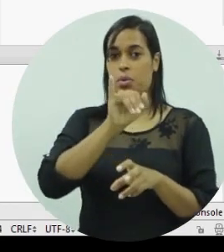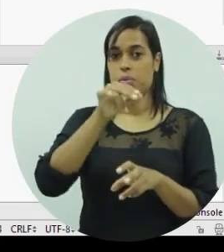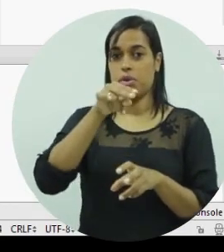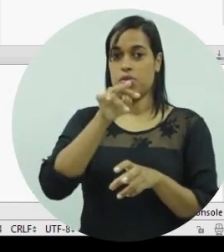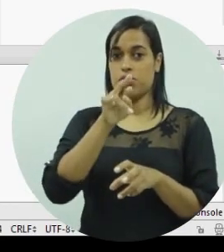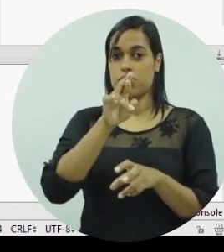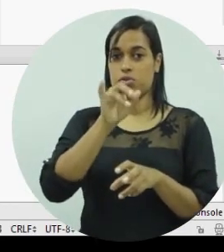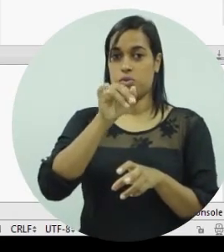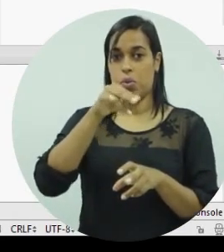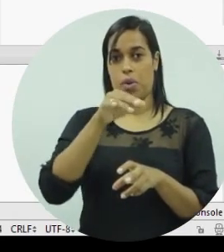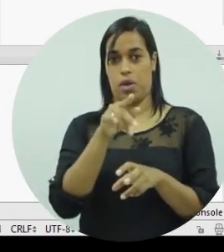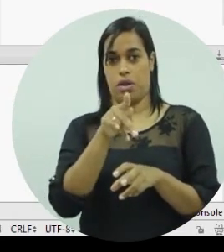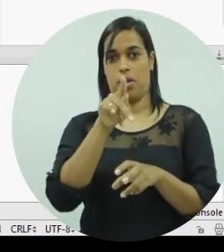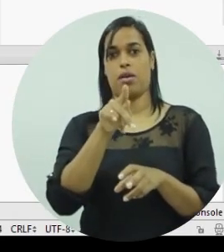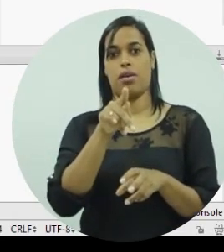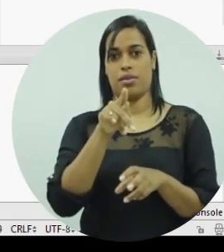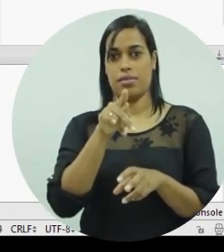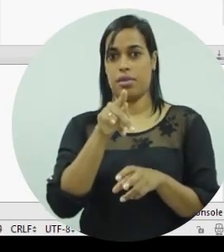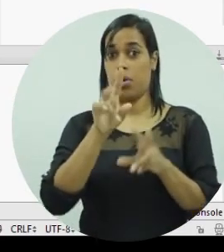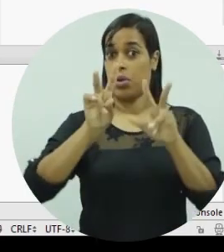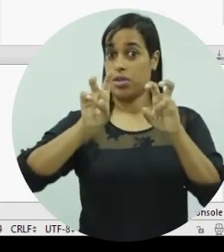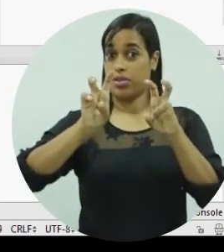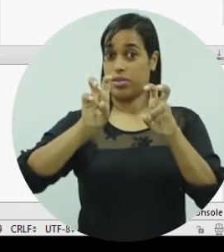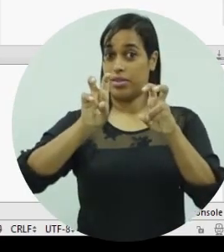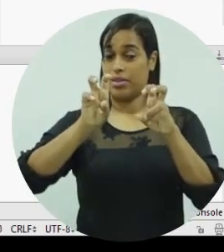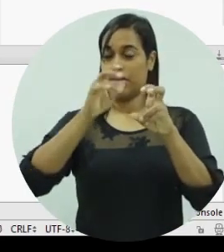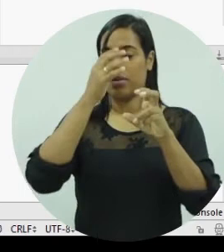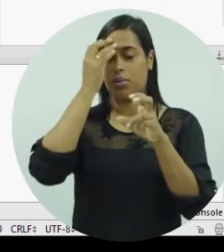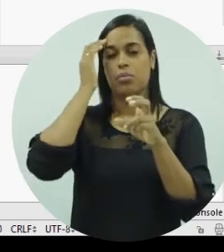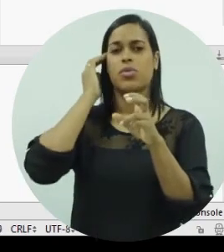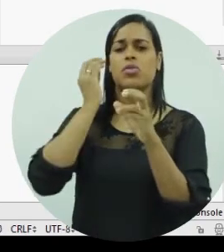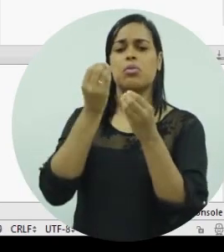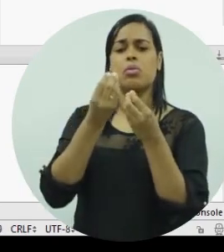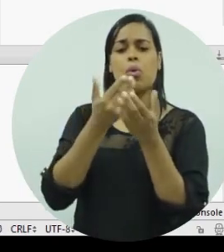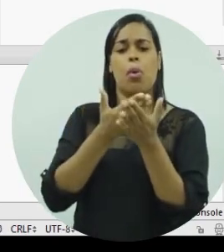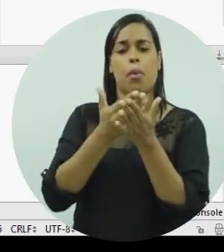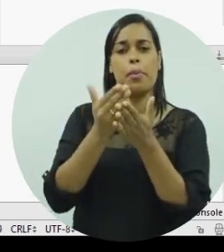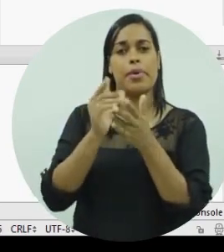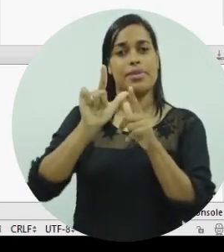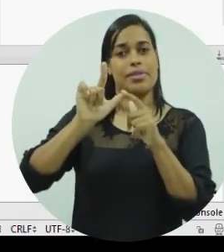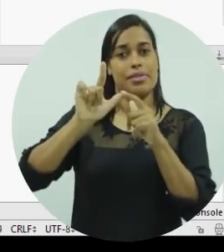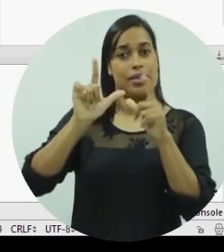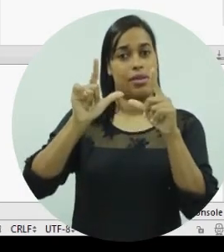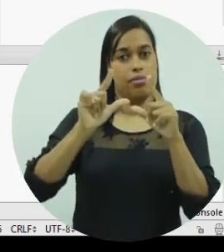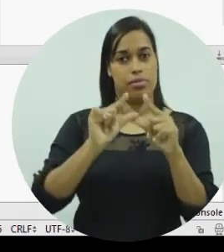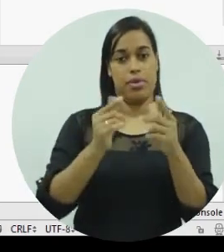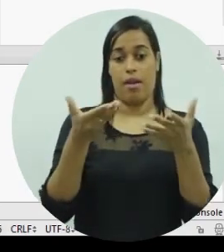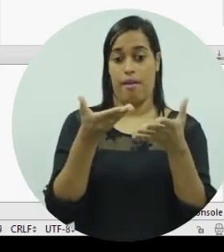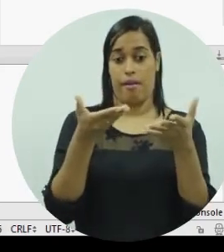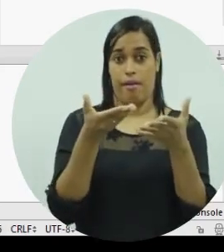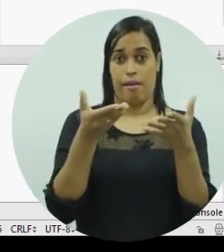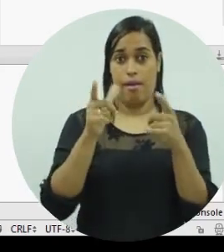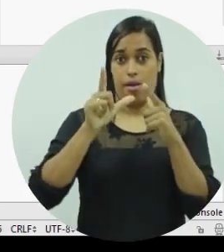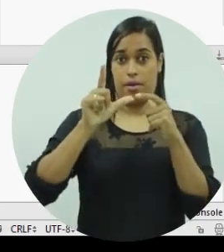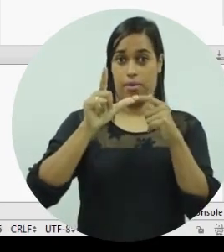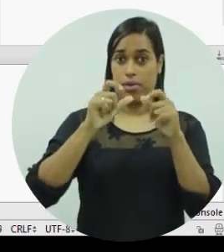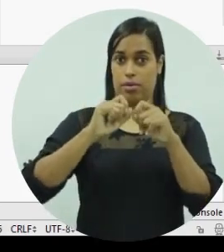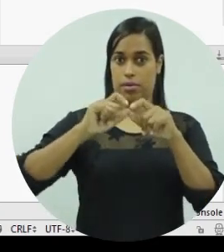os tipos primitivos eles começaram com letra minúscula. Eu vou agora fazer